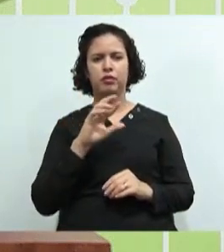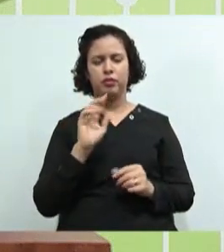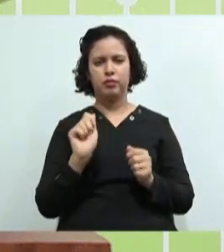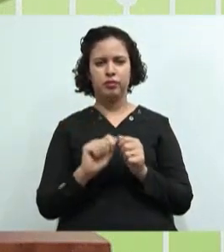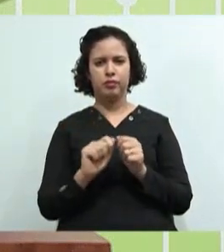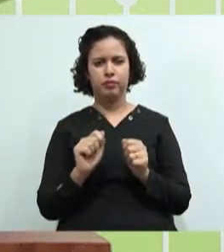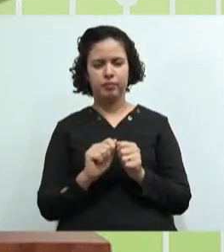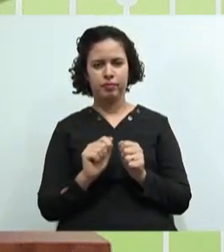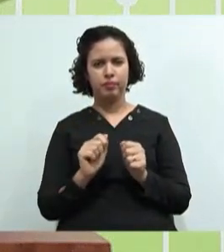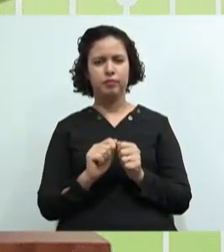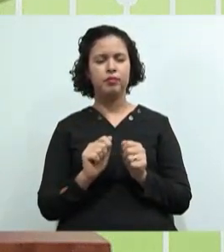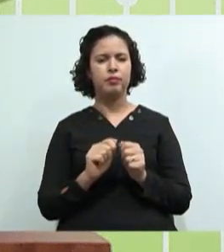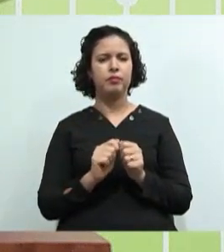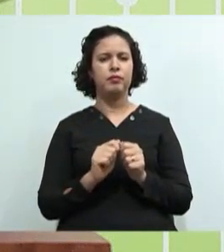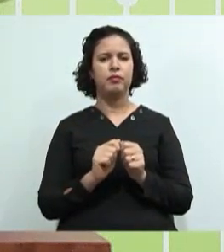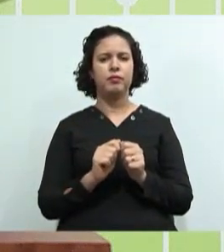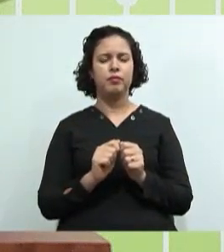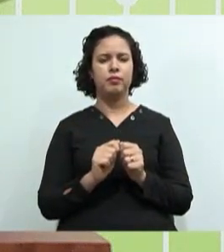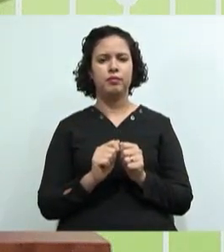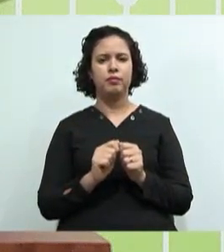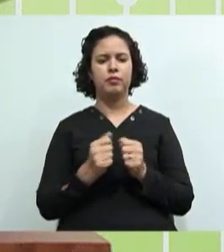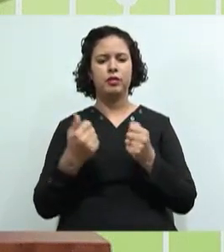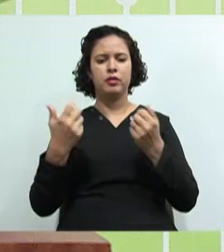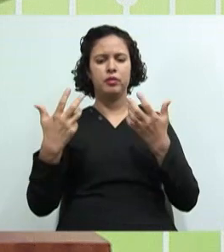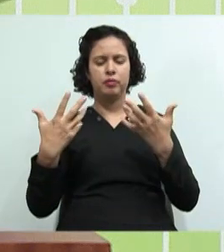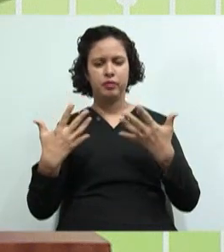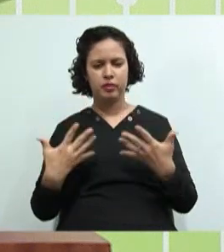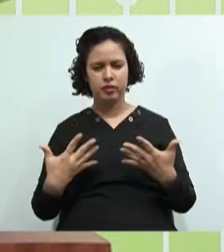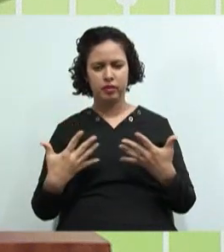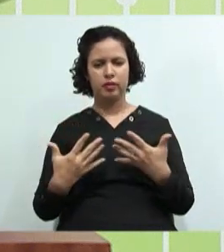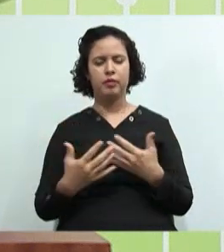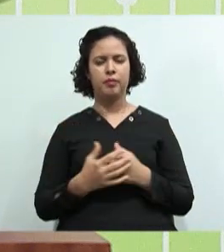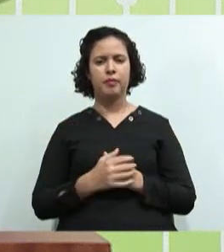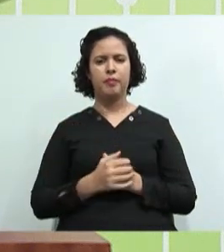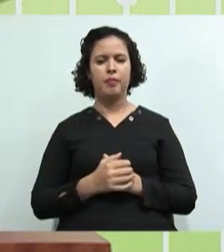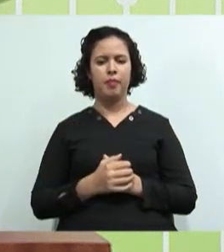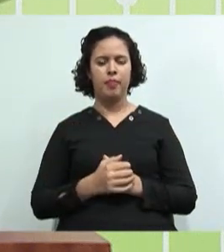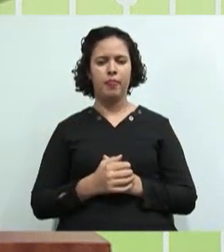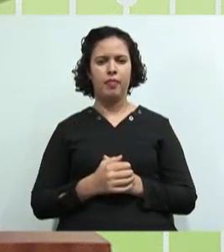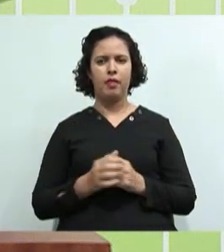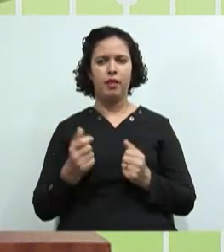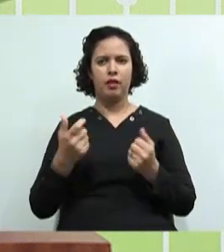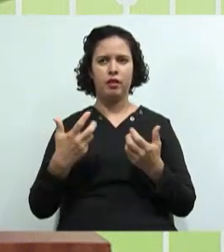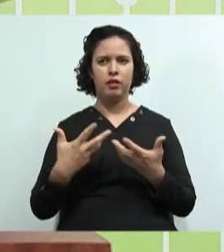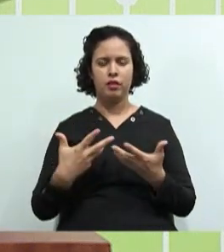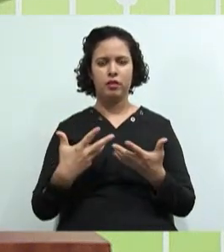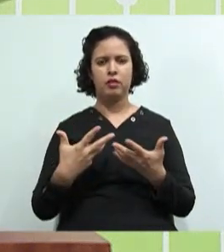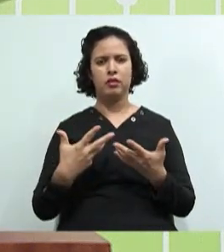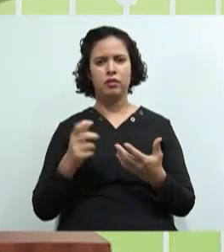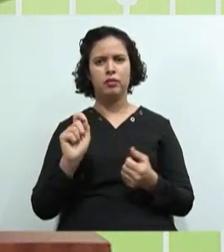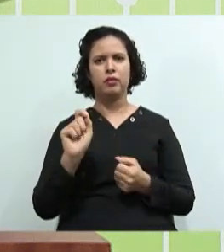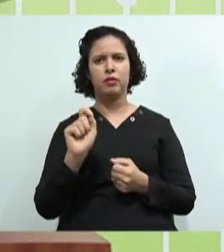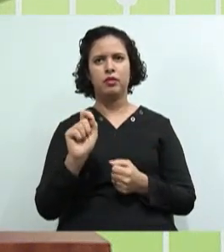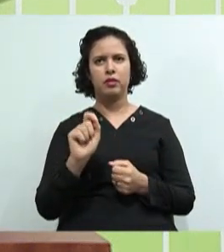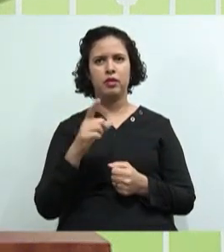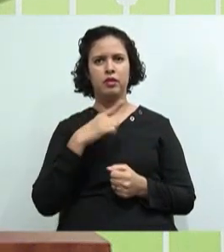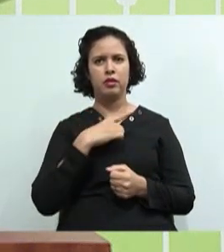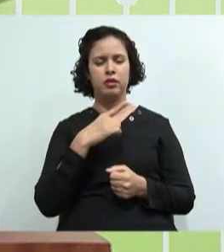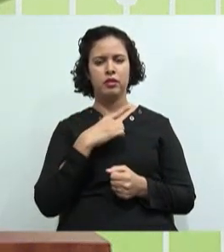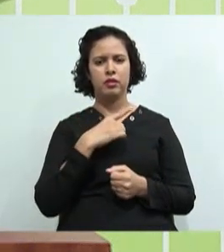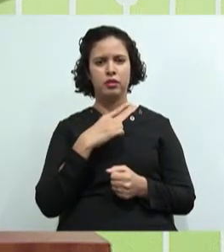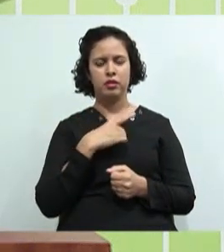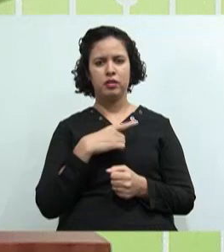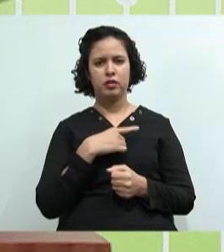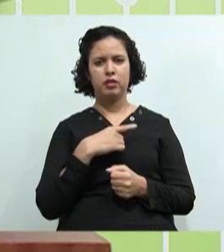realizá-la, cada um consiga executá-la. Falando em ação, falando em atividades e tudo mais, nós temos aqui então